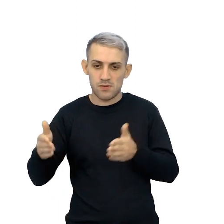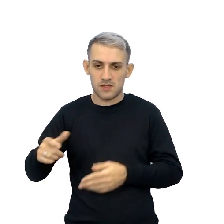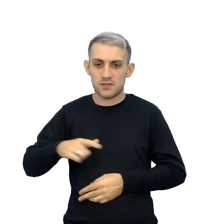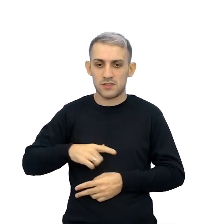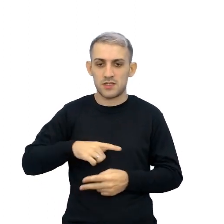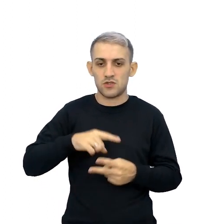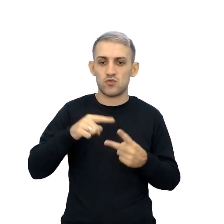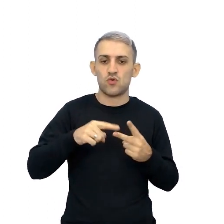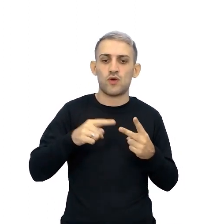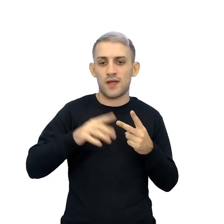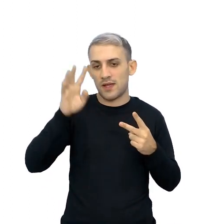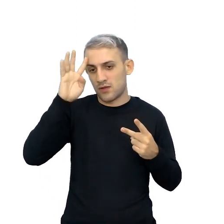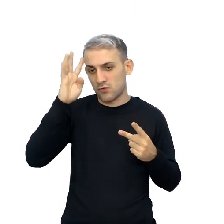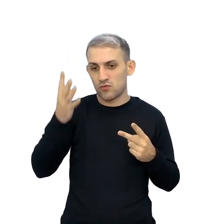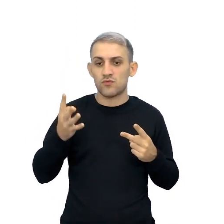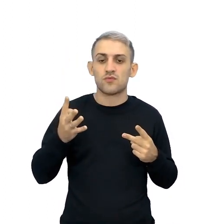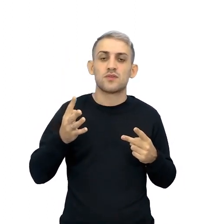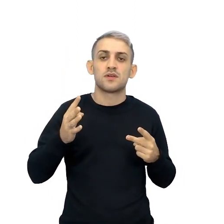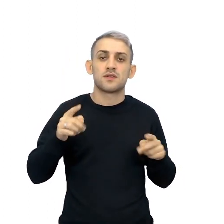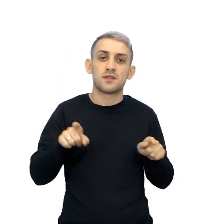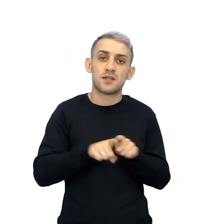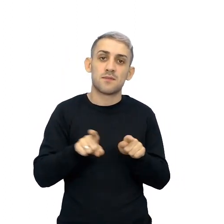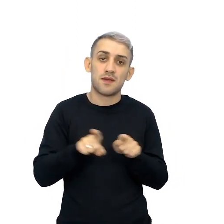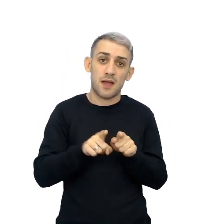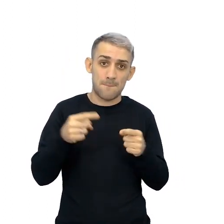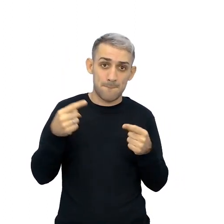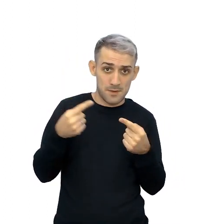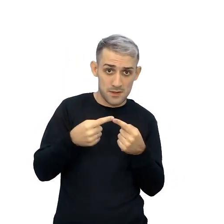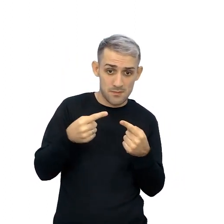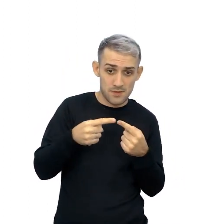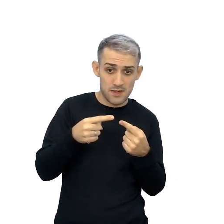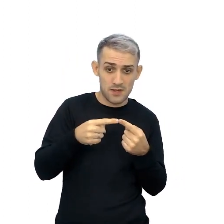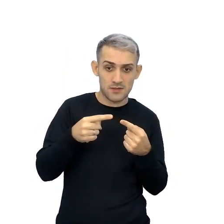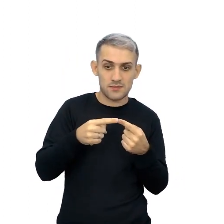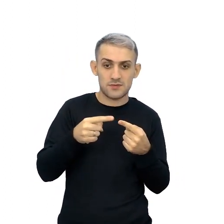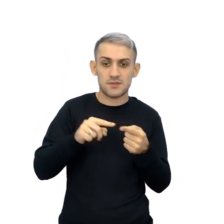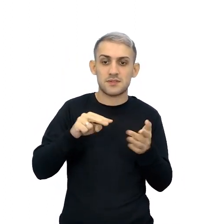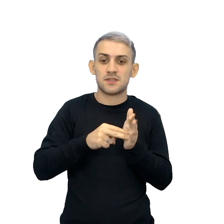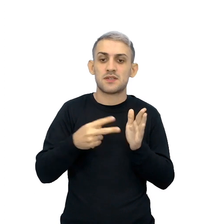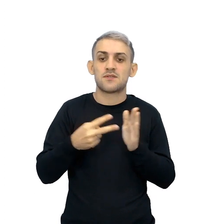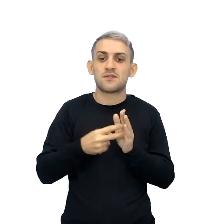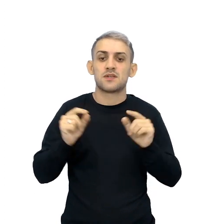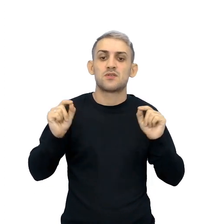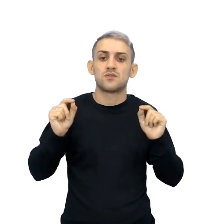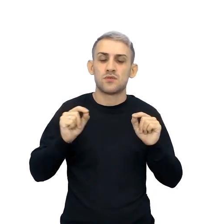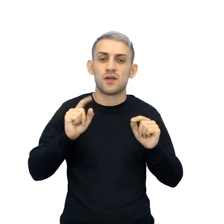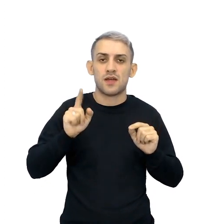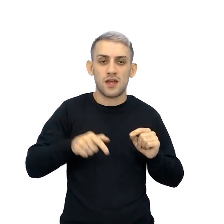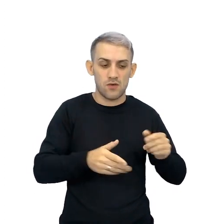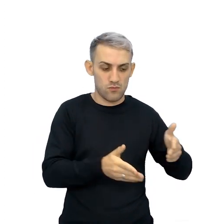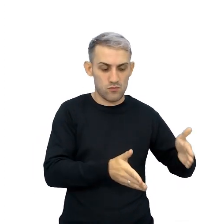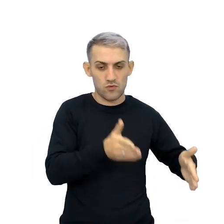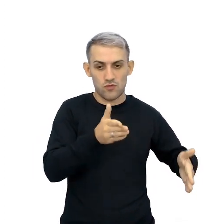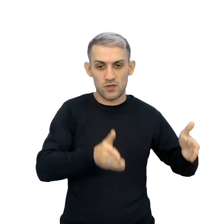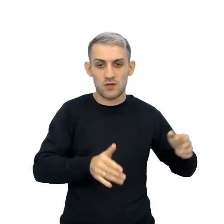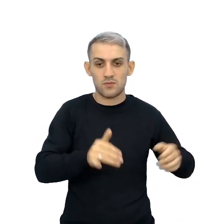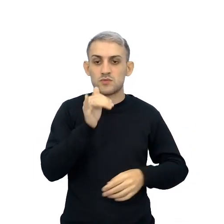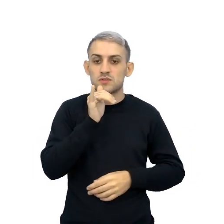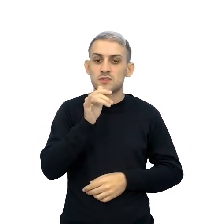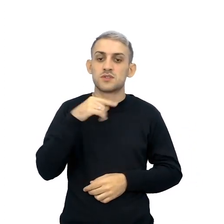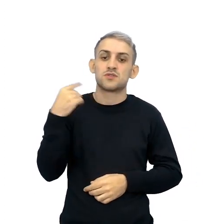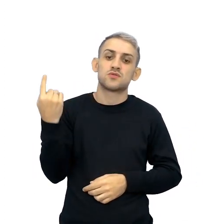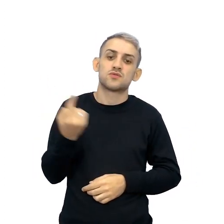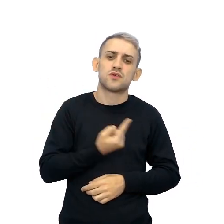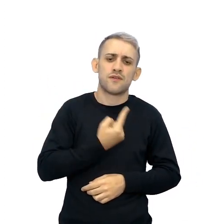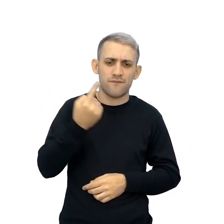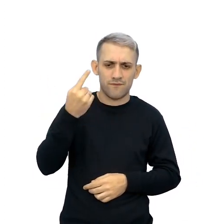e esse processo, essa primeira entrada, né, é um processo que nós vamos ver